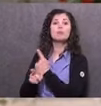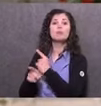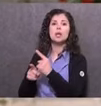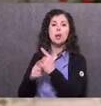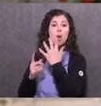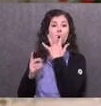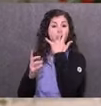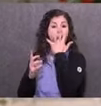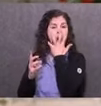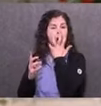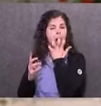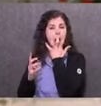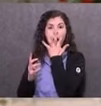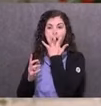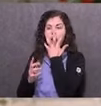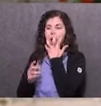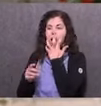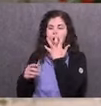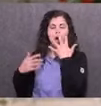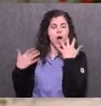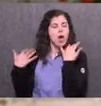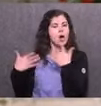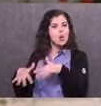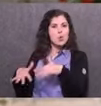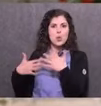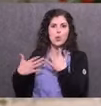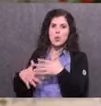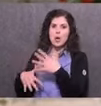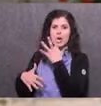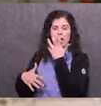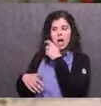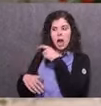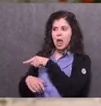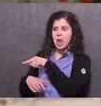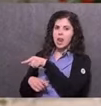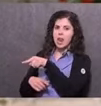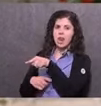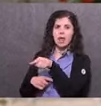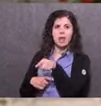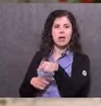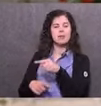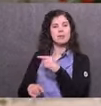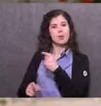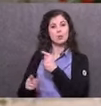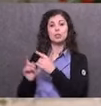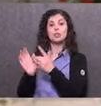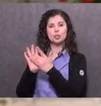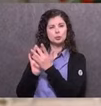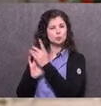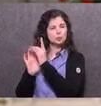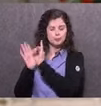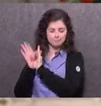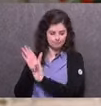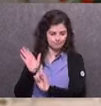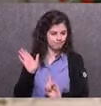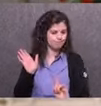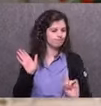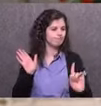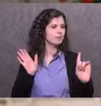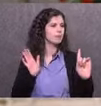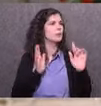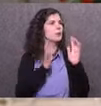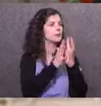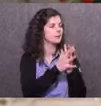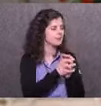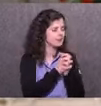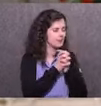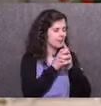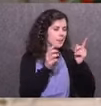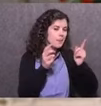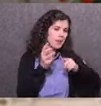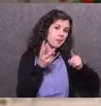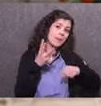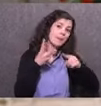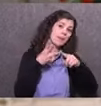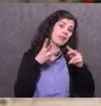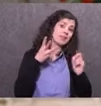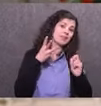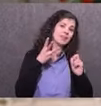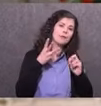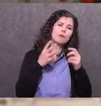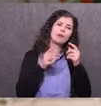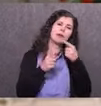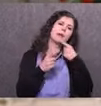sono. Deixou-os e foi de novo orar pela terceira vez, repetindo as mesmas